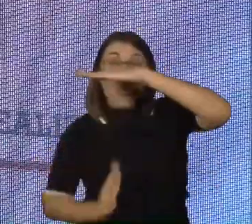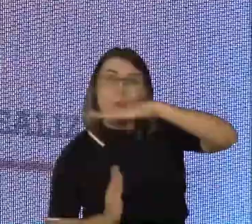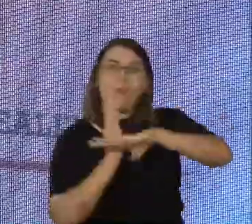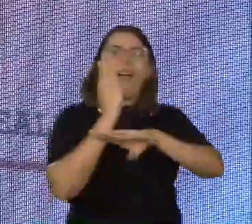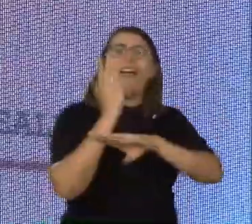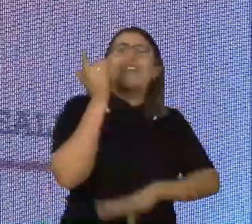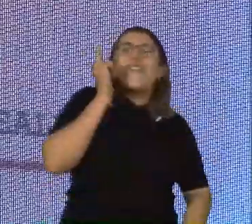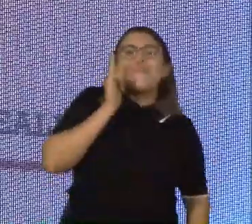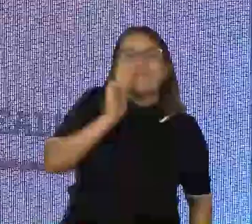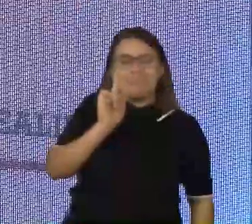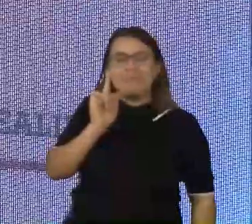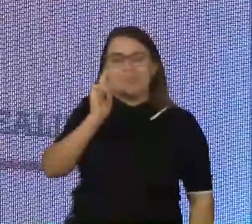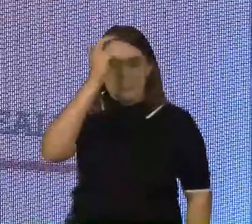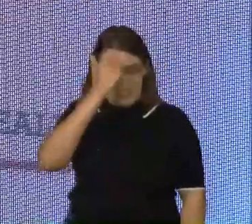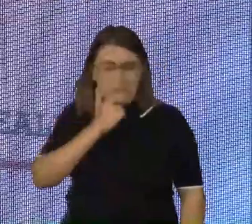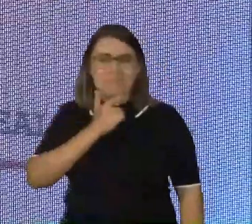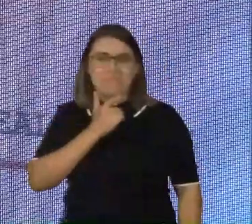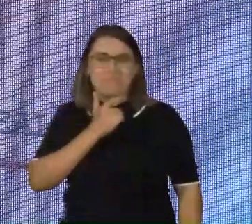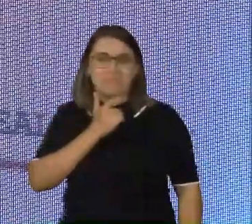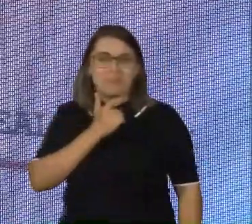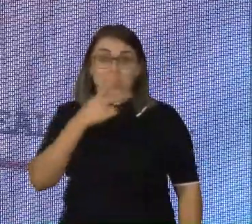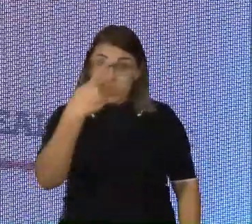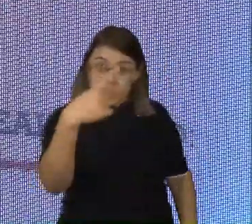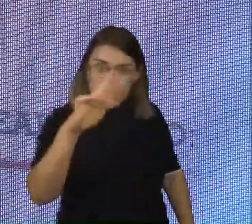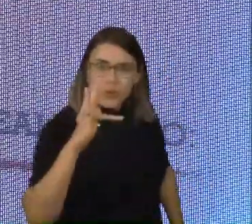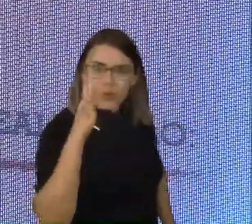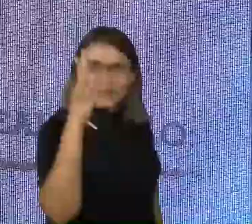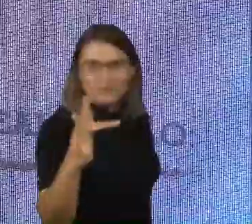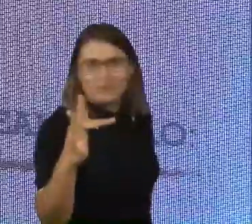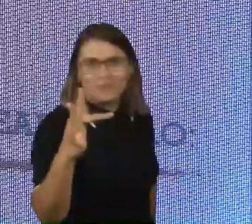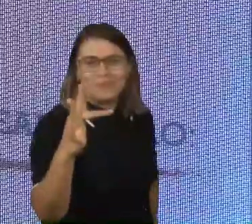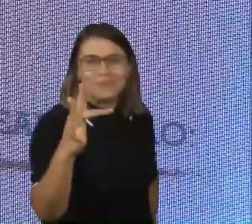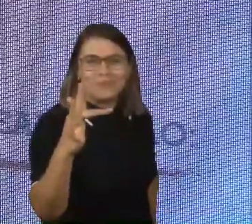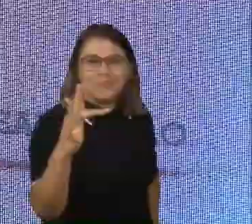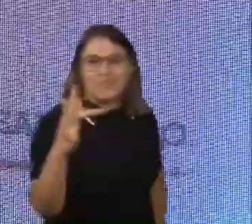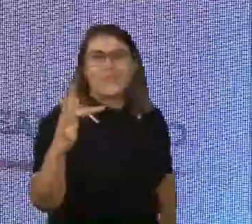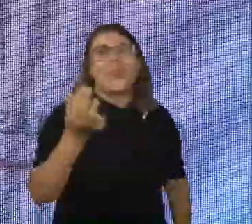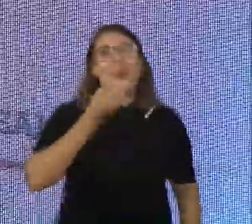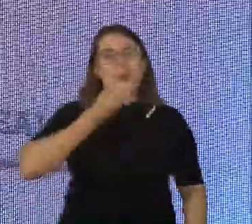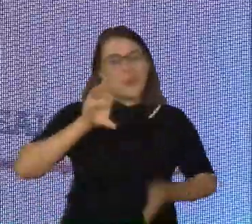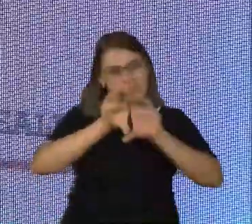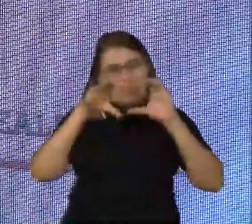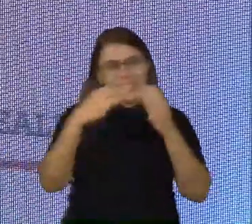pertence a mim, assim como o seu, a ti. Um ótimo congresso a todos.